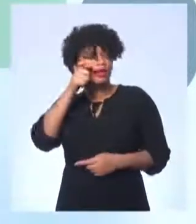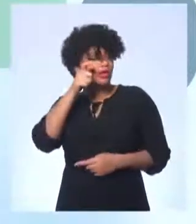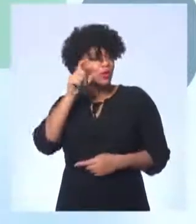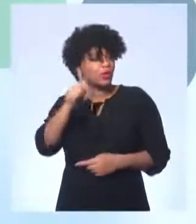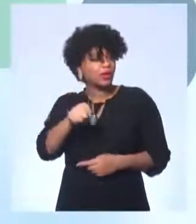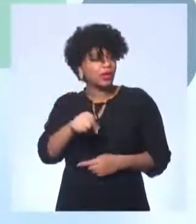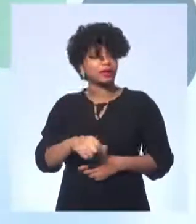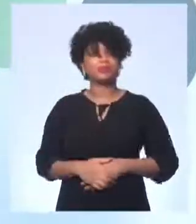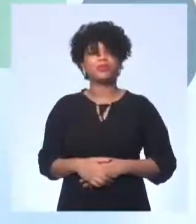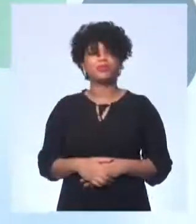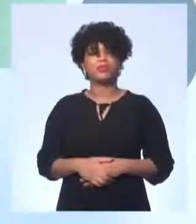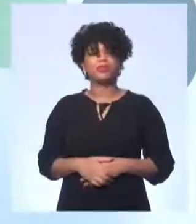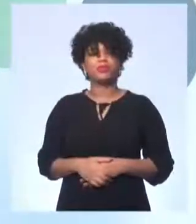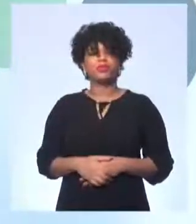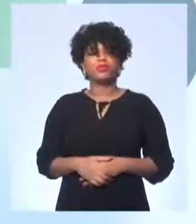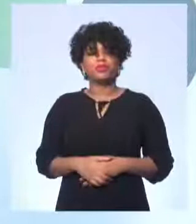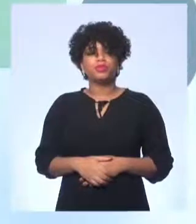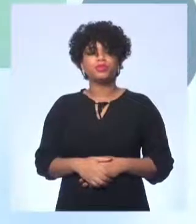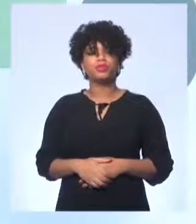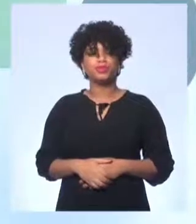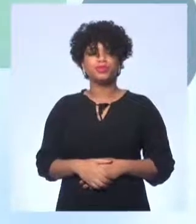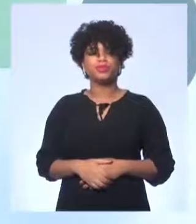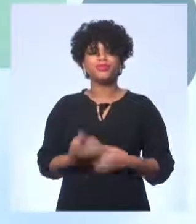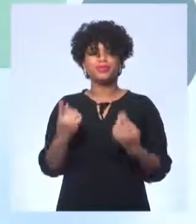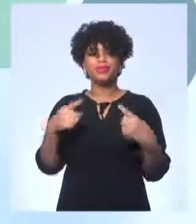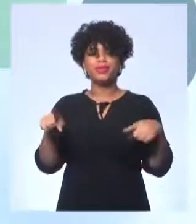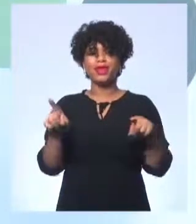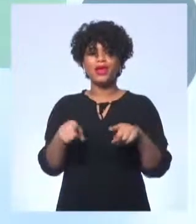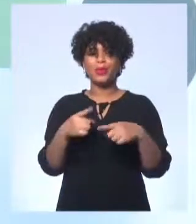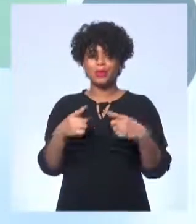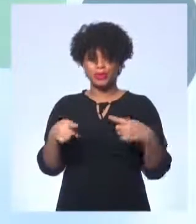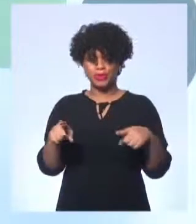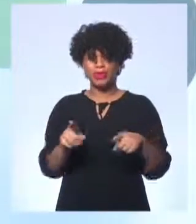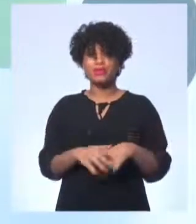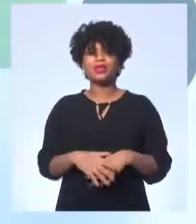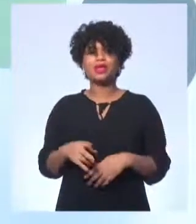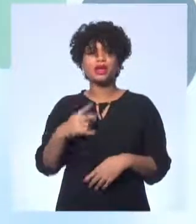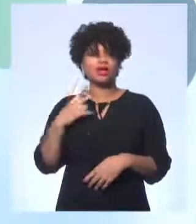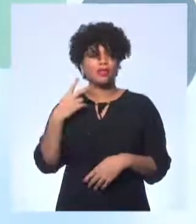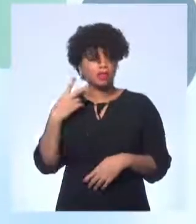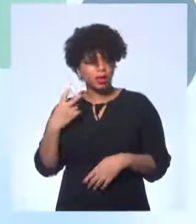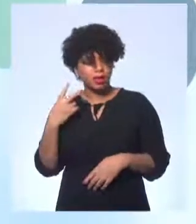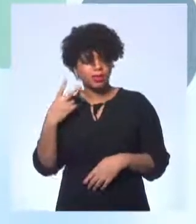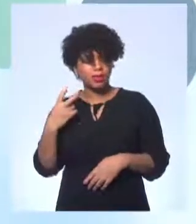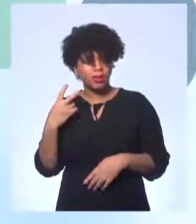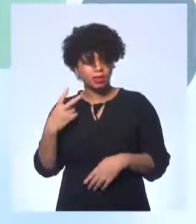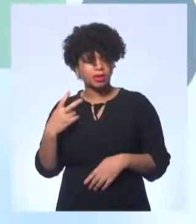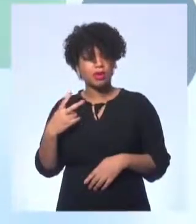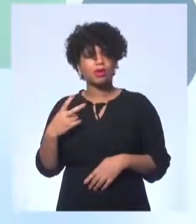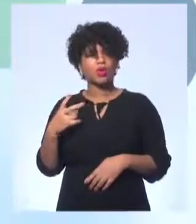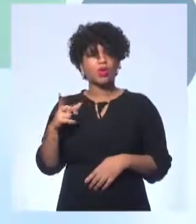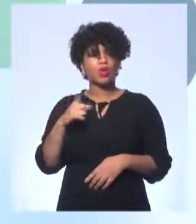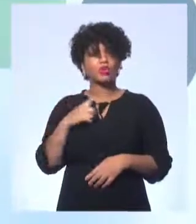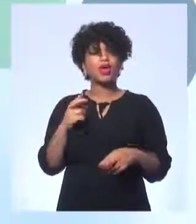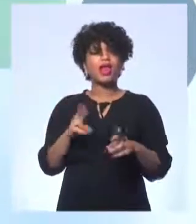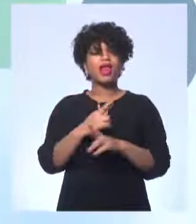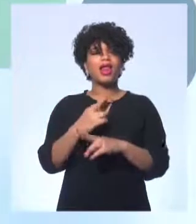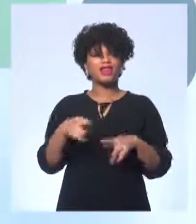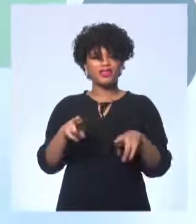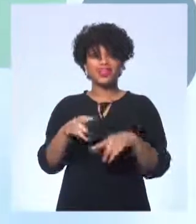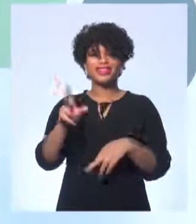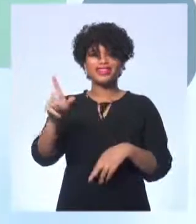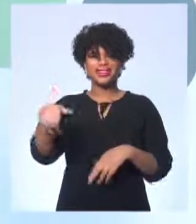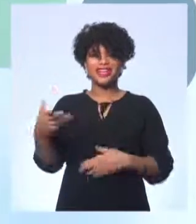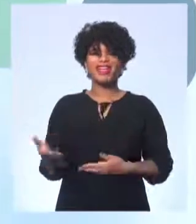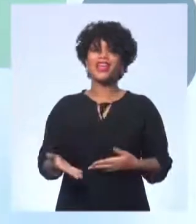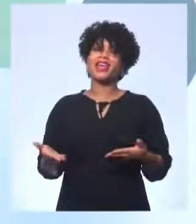respeito disso, que é o fato de que a música, o fenômeno sonoro, musical, ele tem algo a ver com isso, e é isso